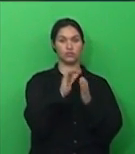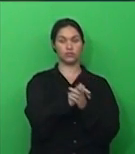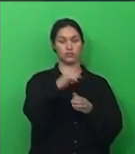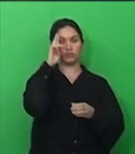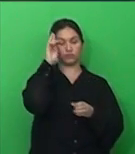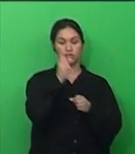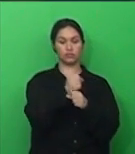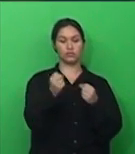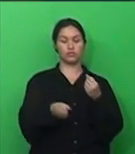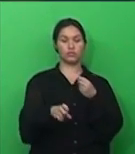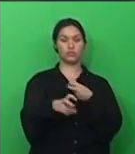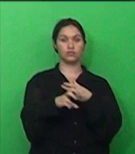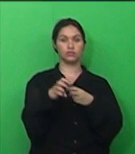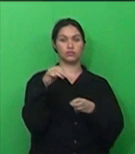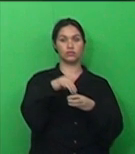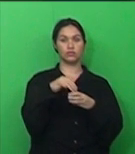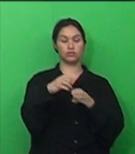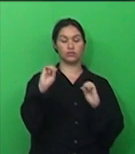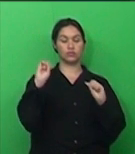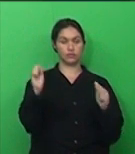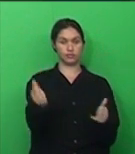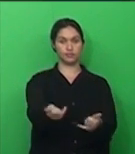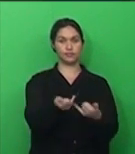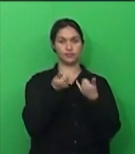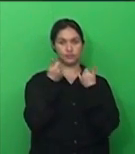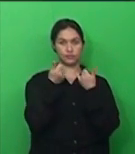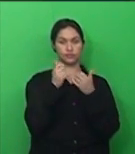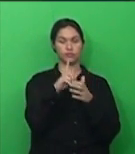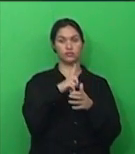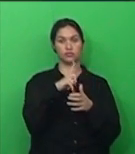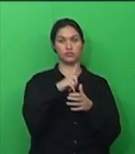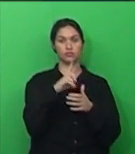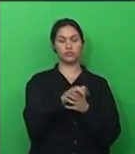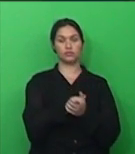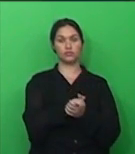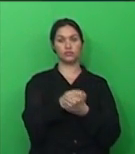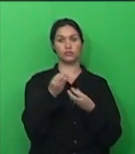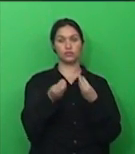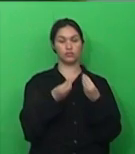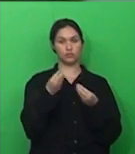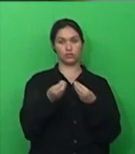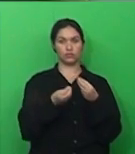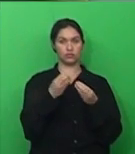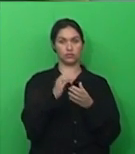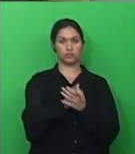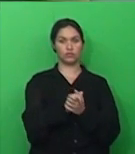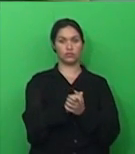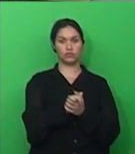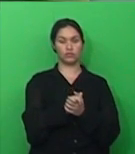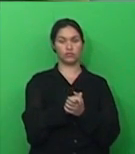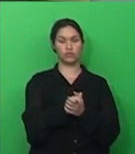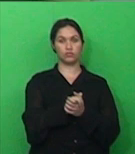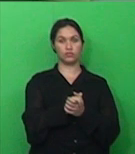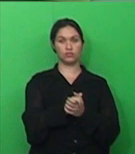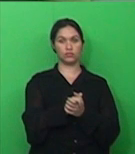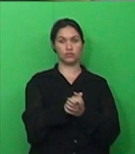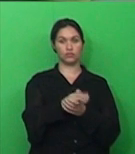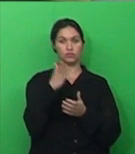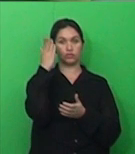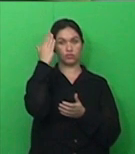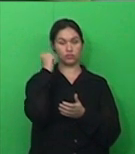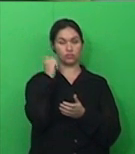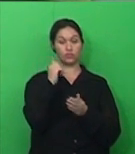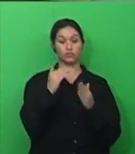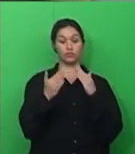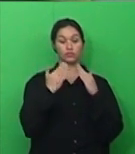Executivo Municipal para que informe a essa Casa Legística se existe a possibilidade de verificar os atendimentos dos postos de saúde